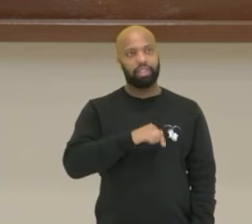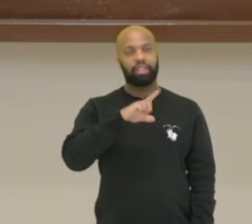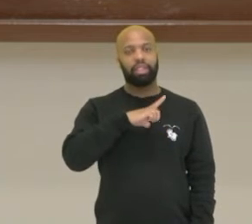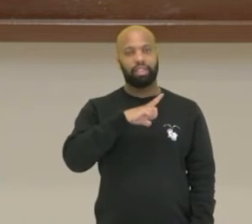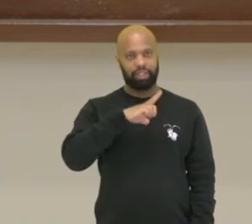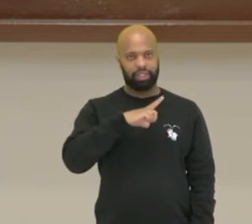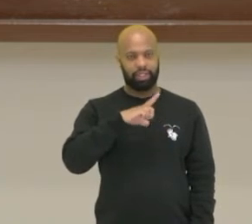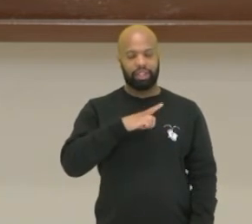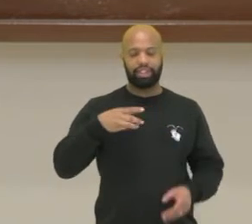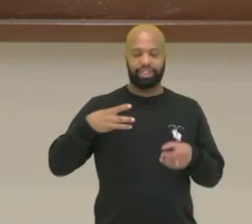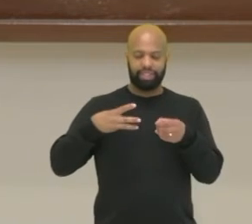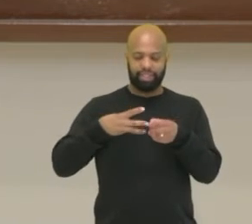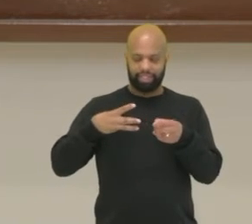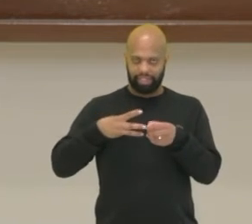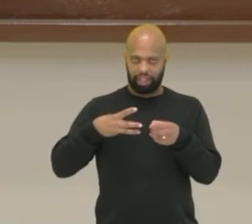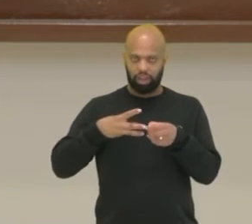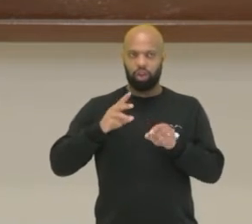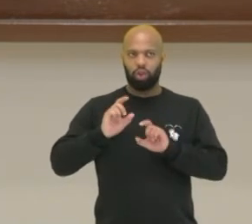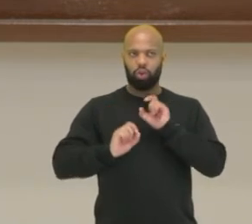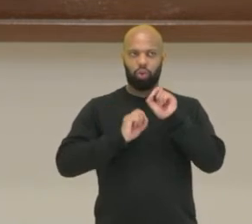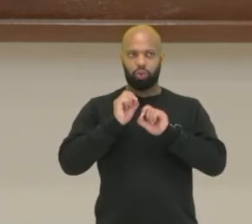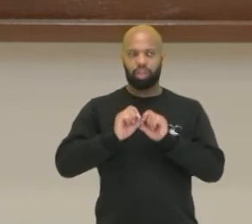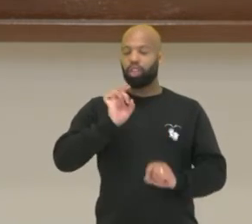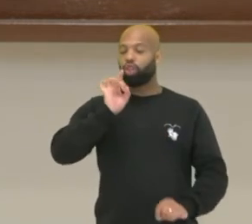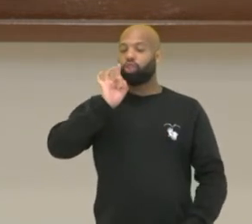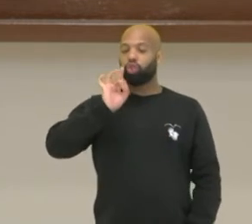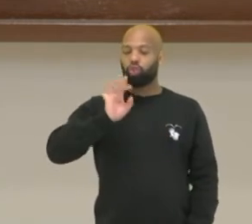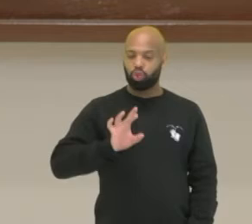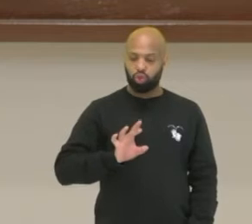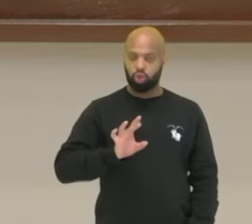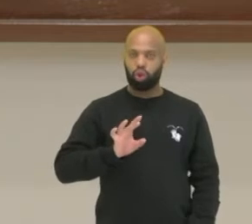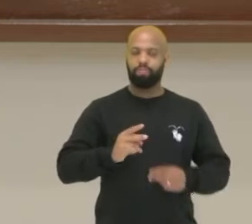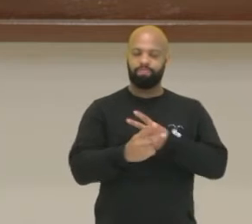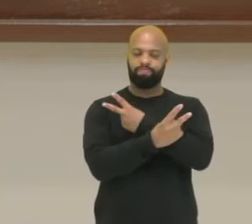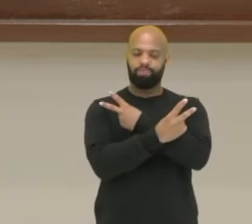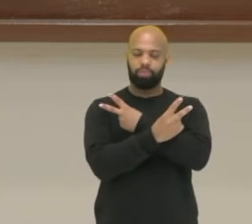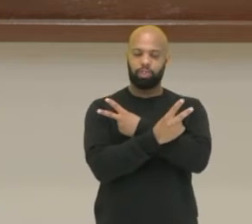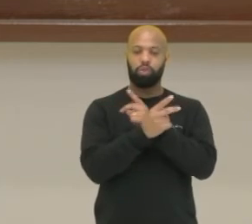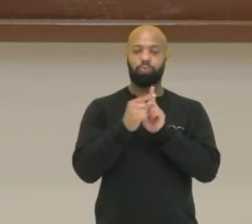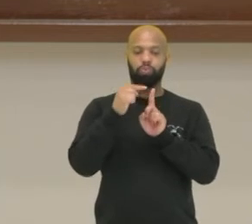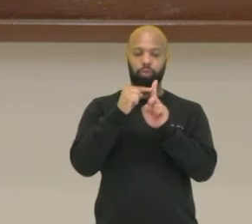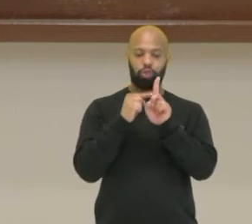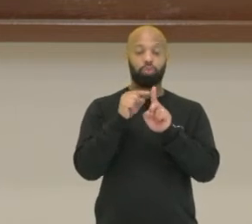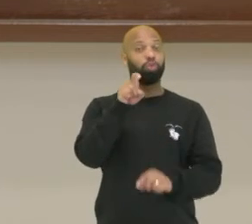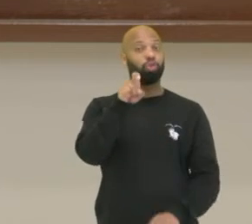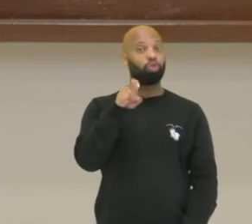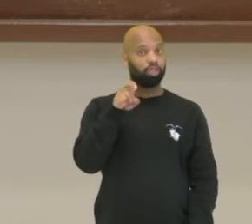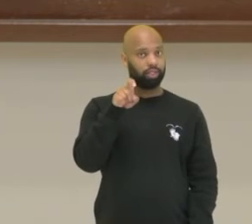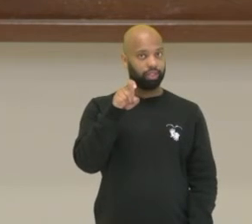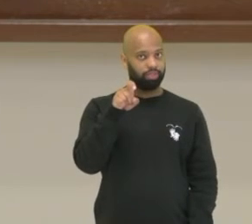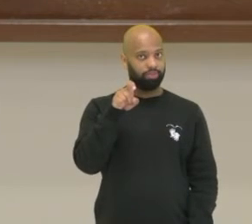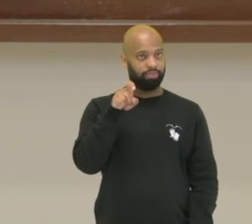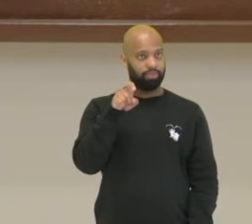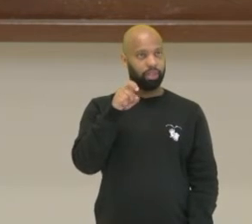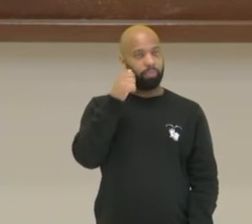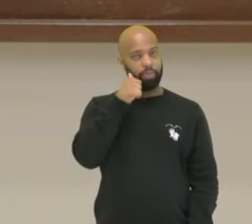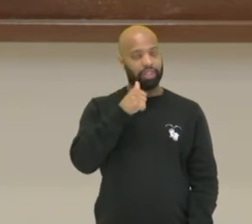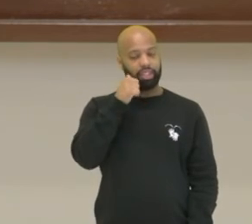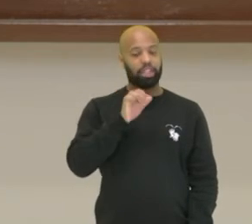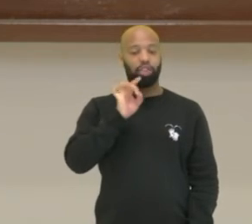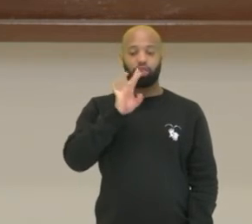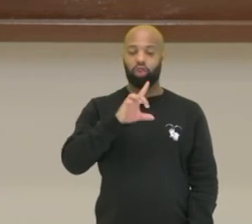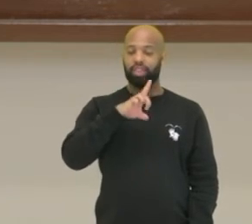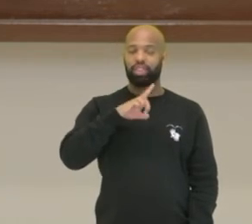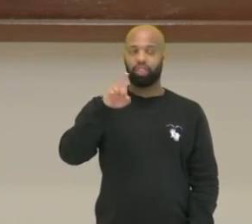nas nossas células, somente cromossomos X. Nós, meninas,